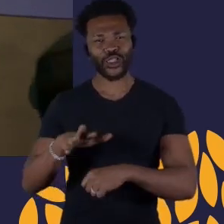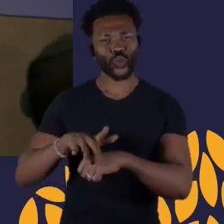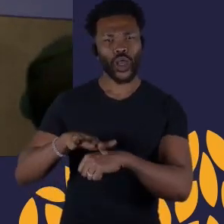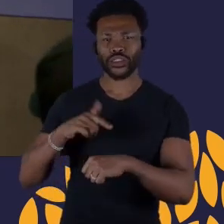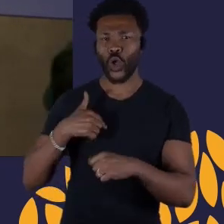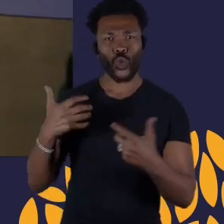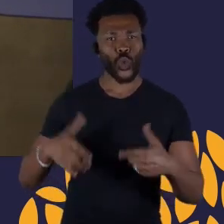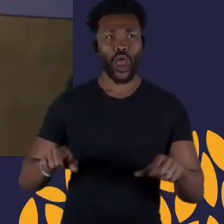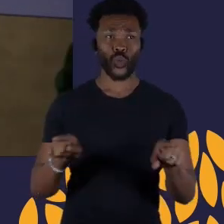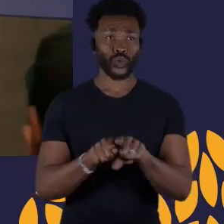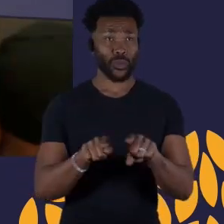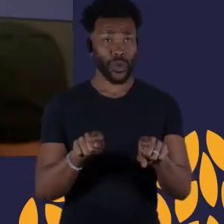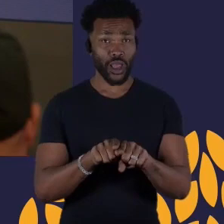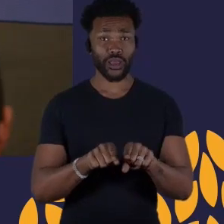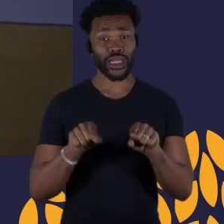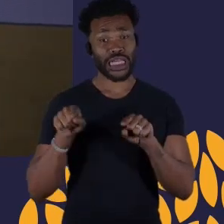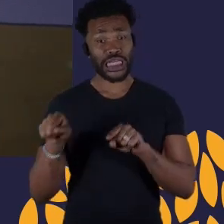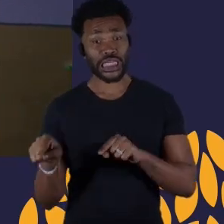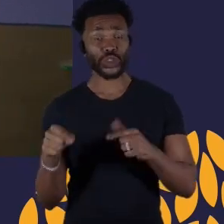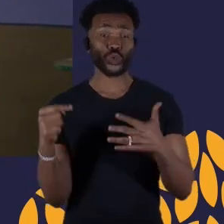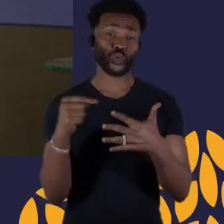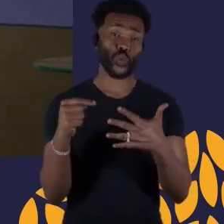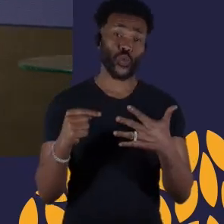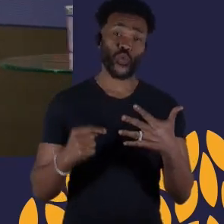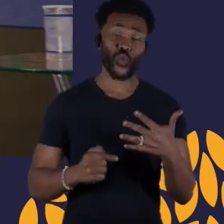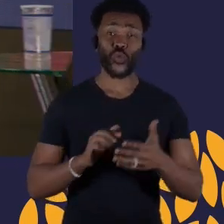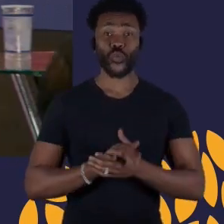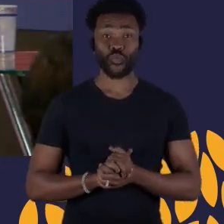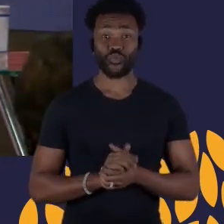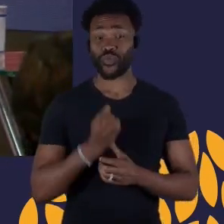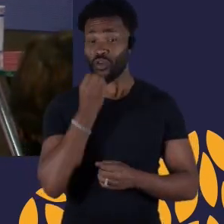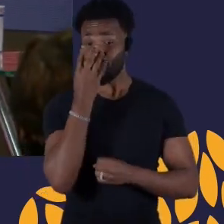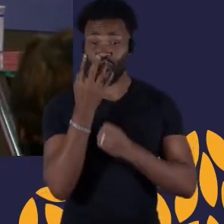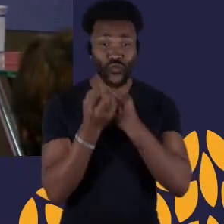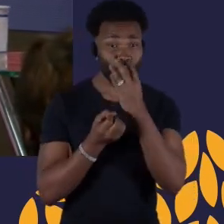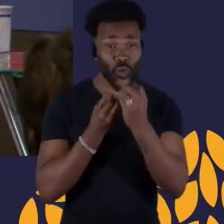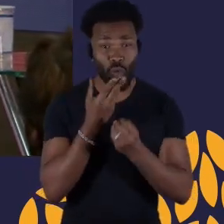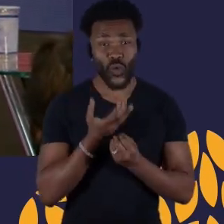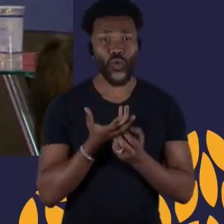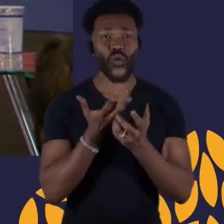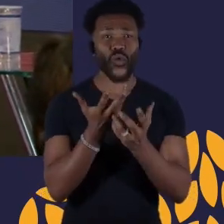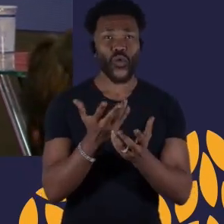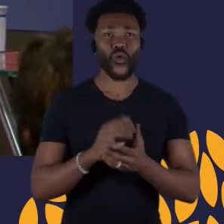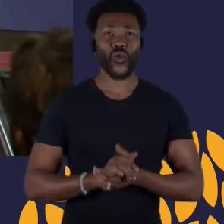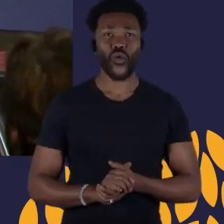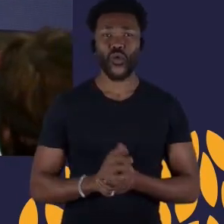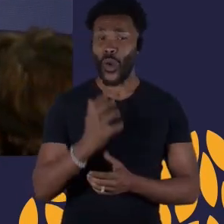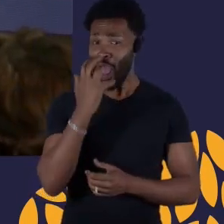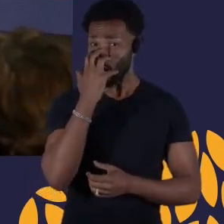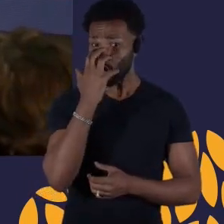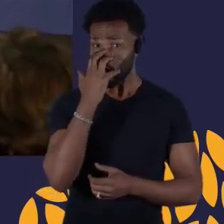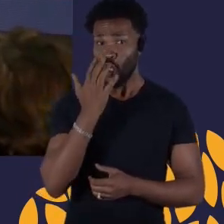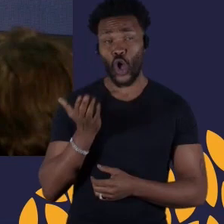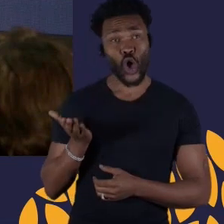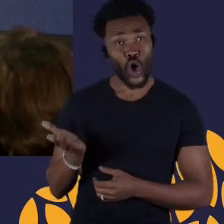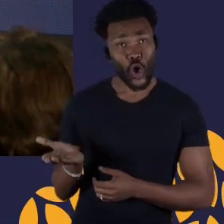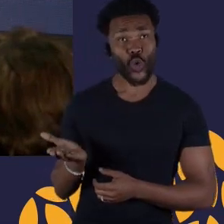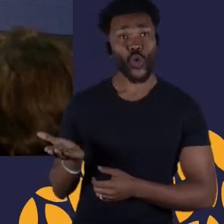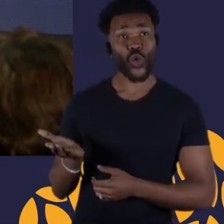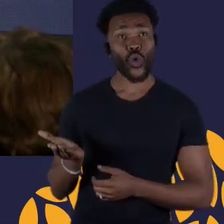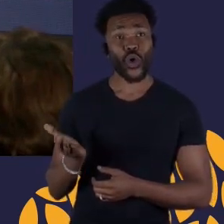gumes, isso, aquilo, as flores, os cachorros intoxicados,